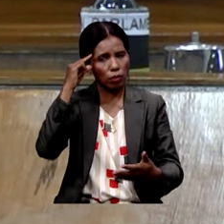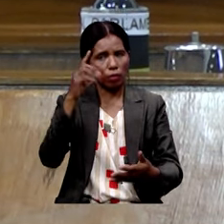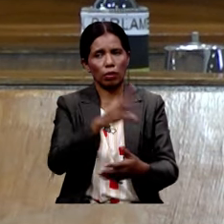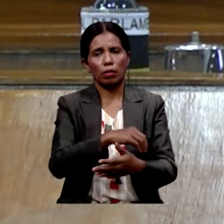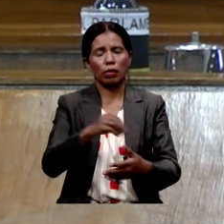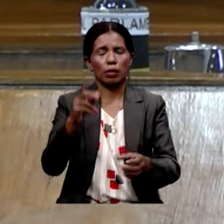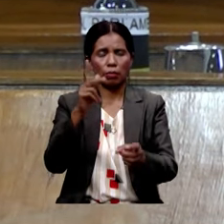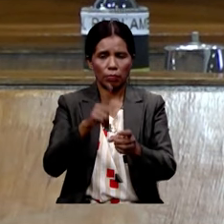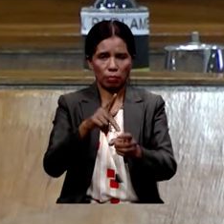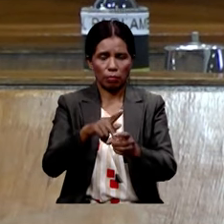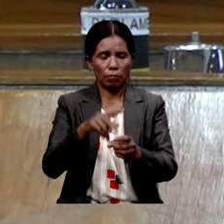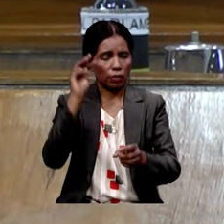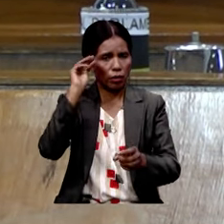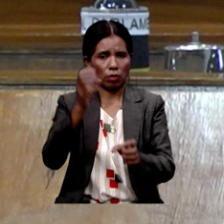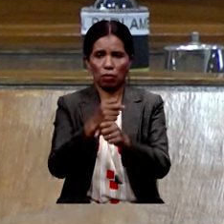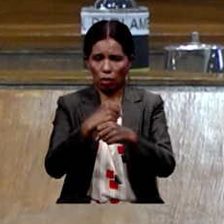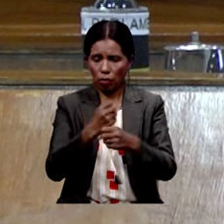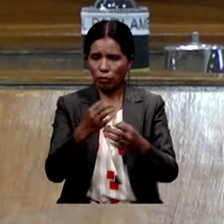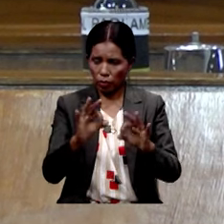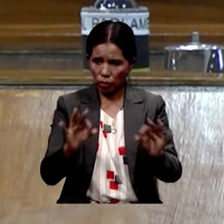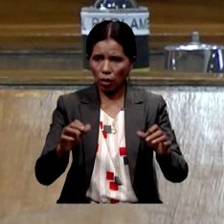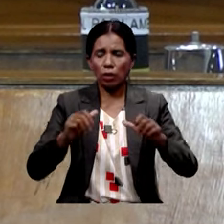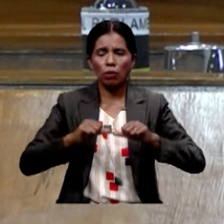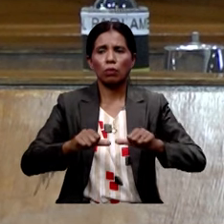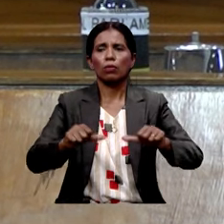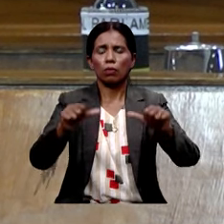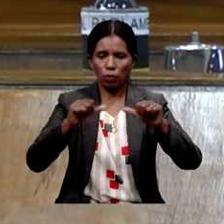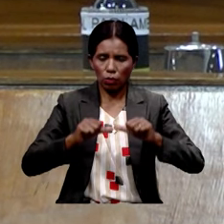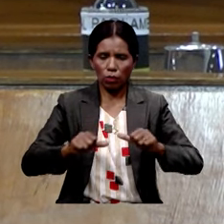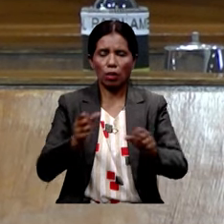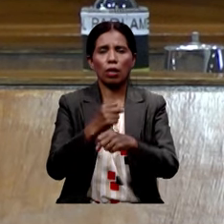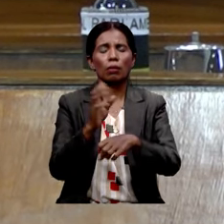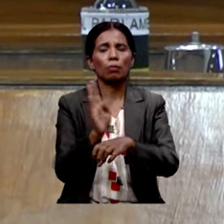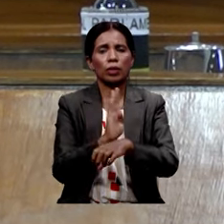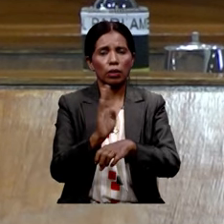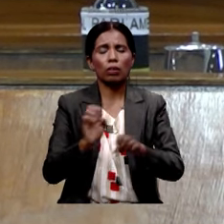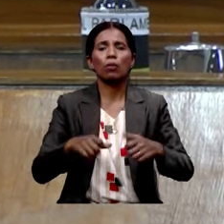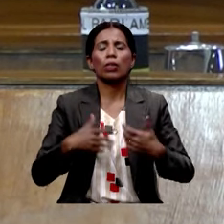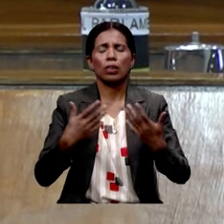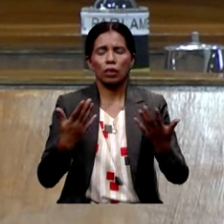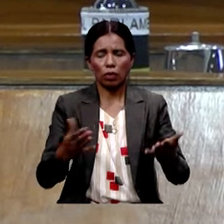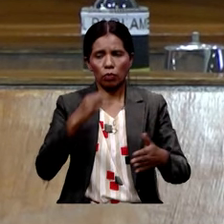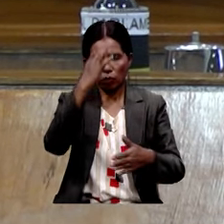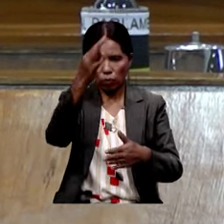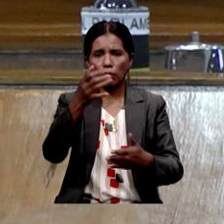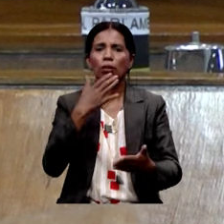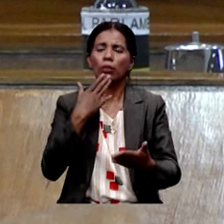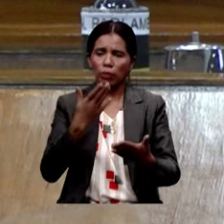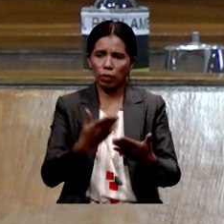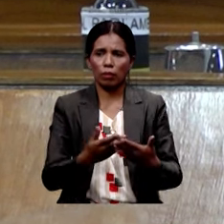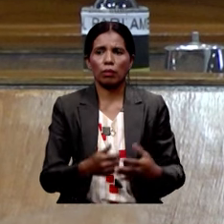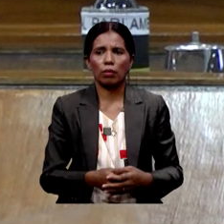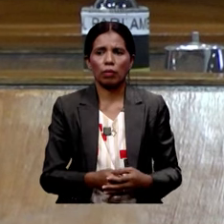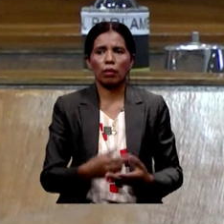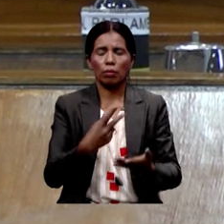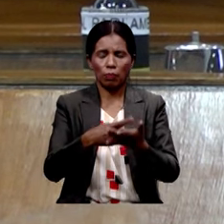Recursos Minerais de Nian, Halona, e continua negociação para o futuro prospect,